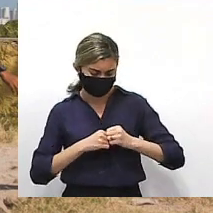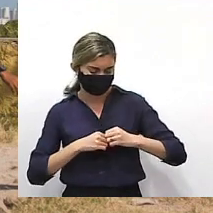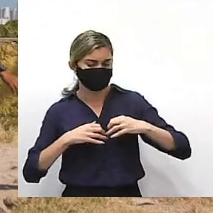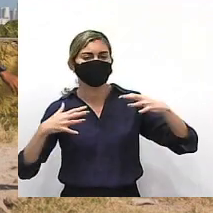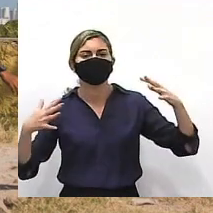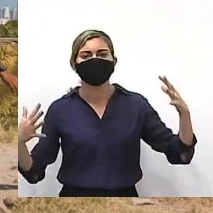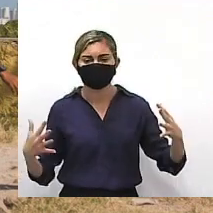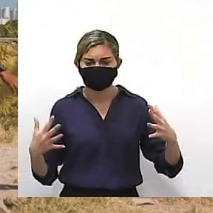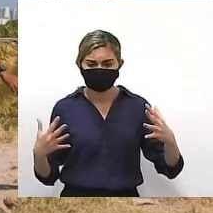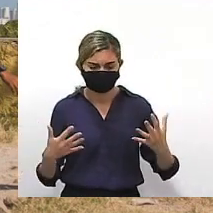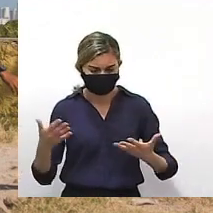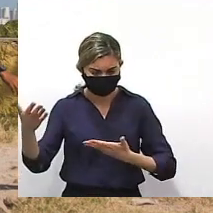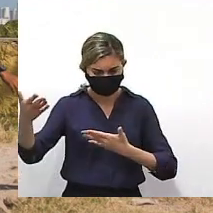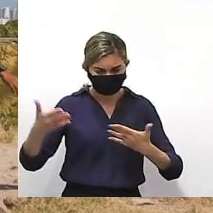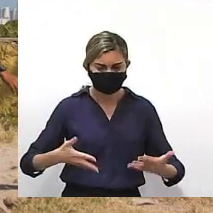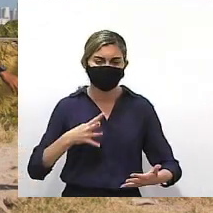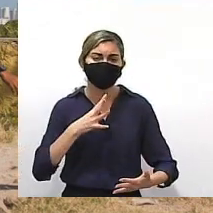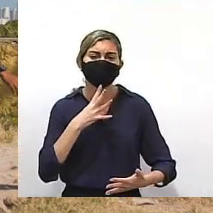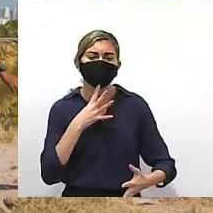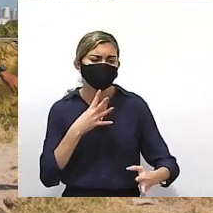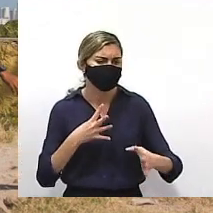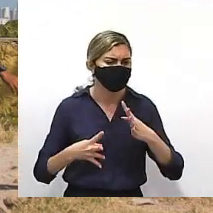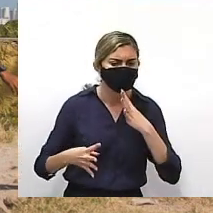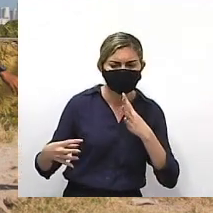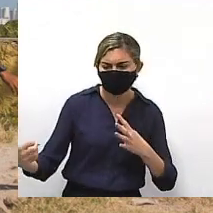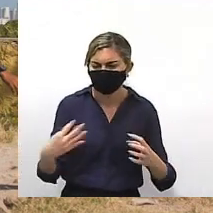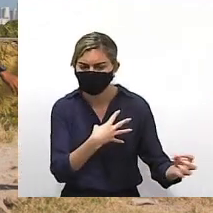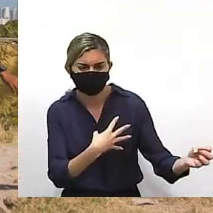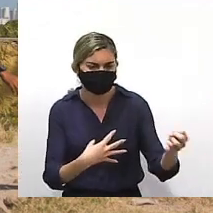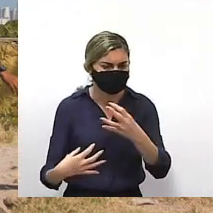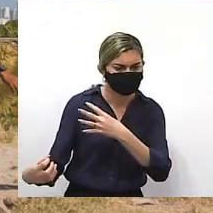do convite a conhecer algo novo.